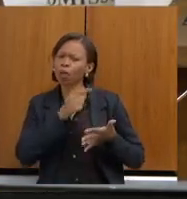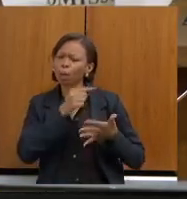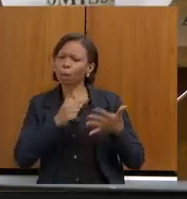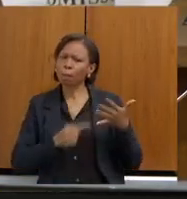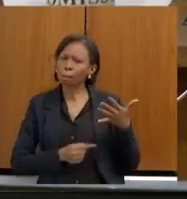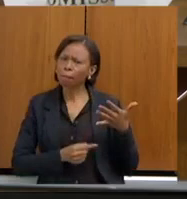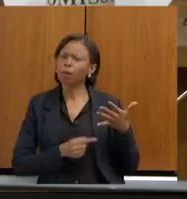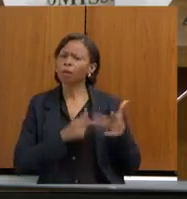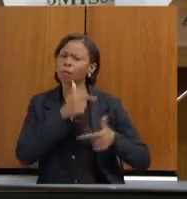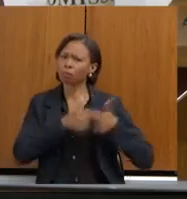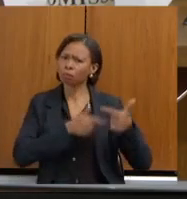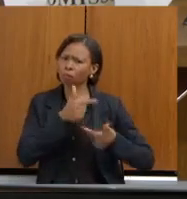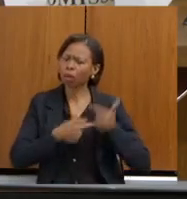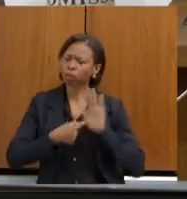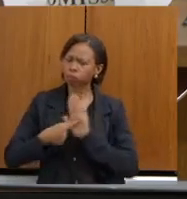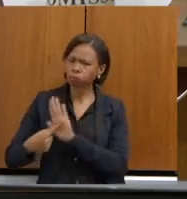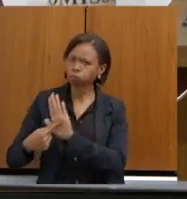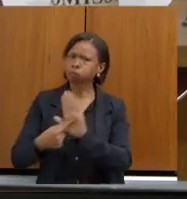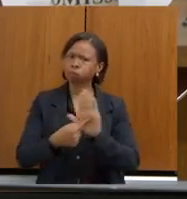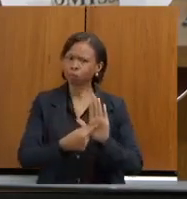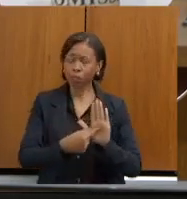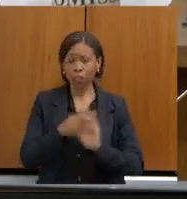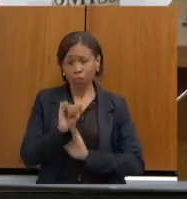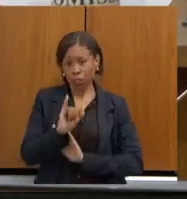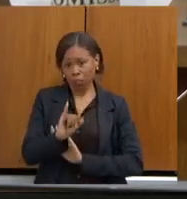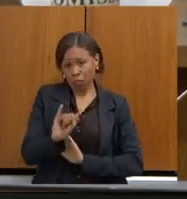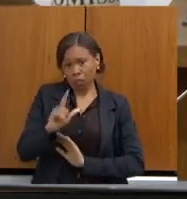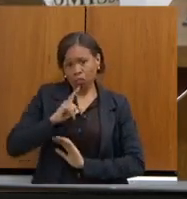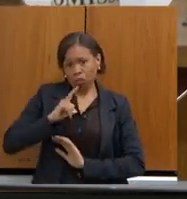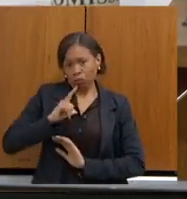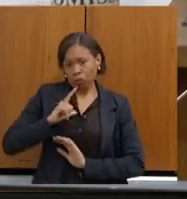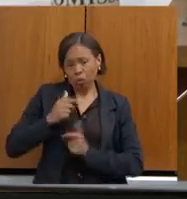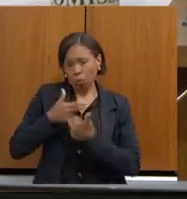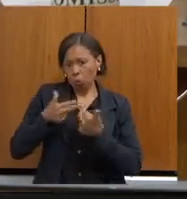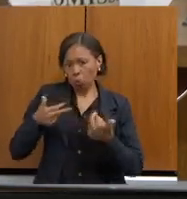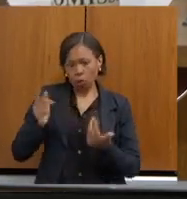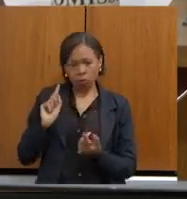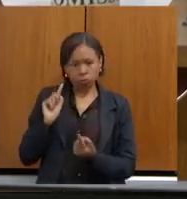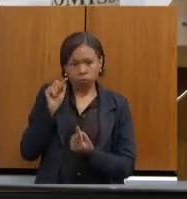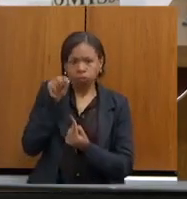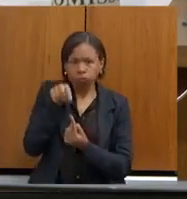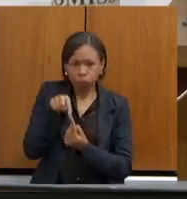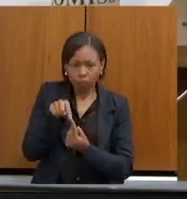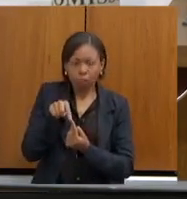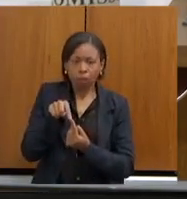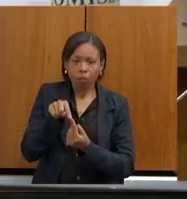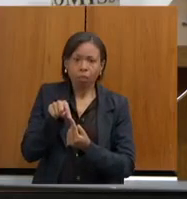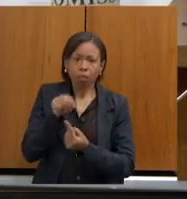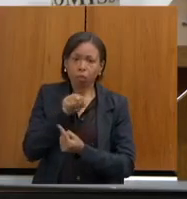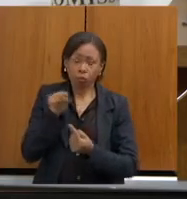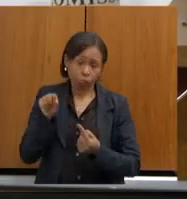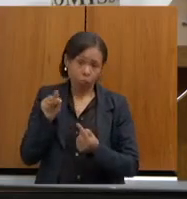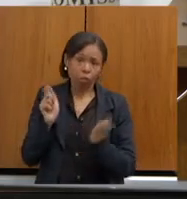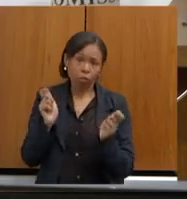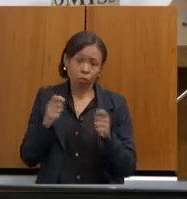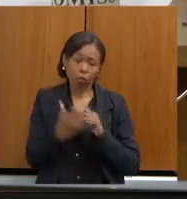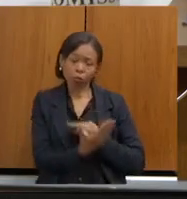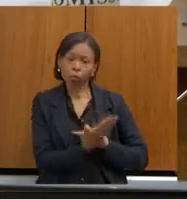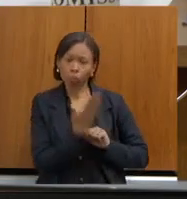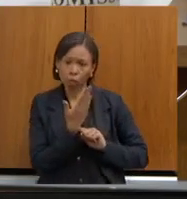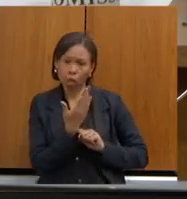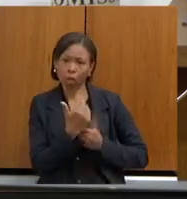modificar algo para gente é direcionar o nosso foca nas energia que o senhor também estejam nos